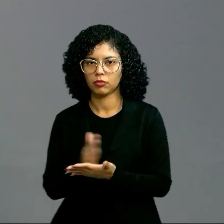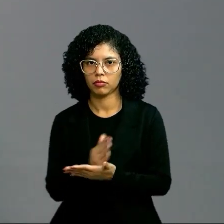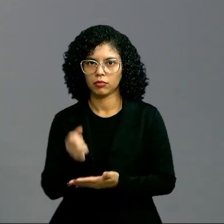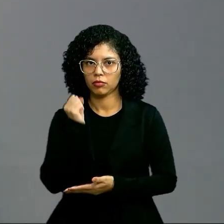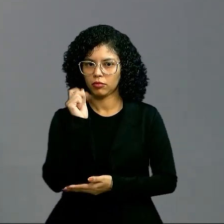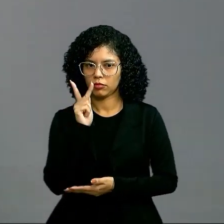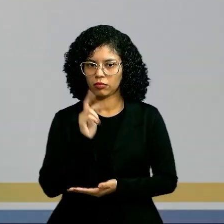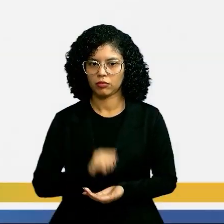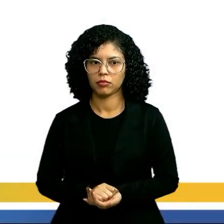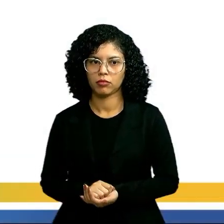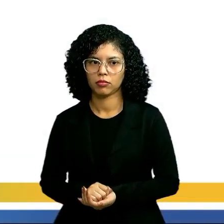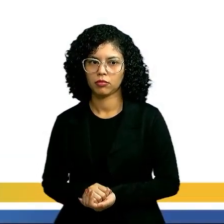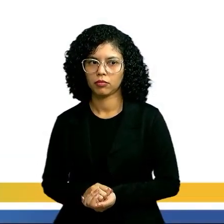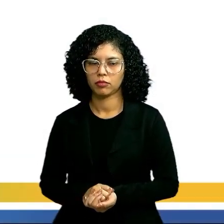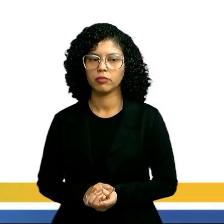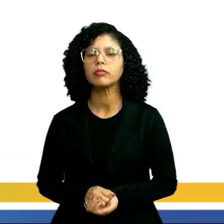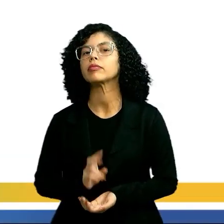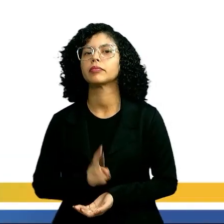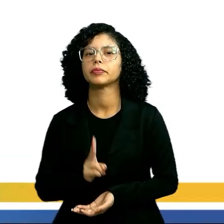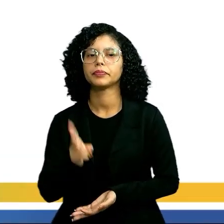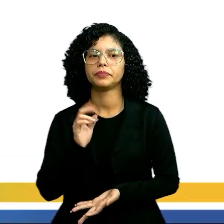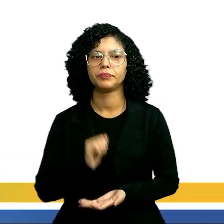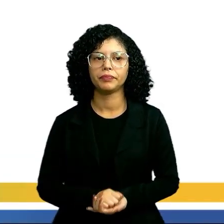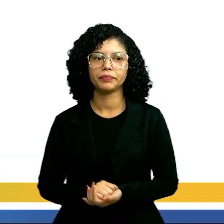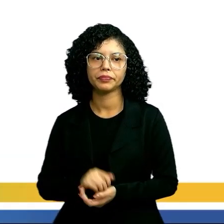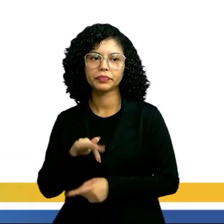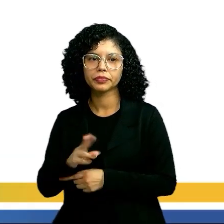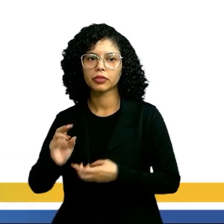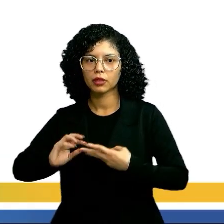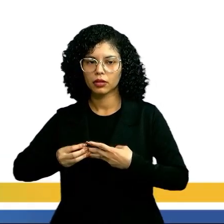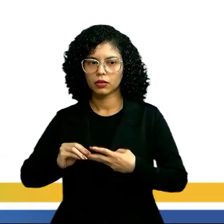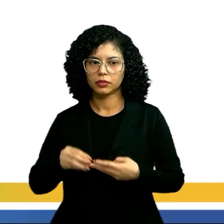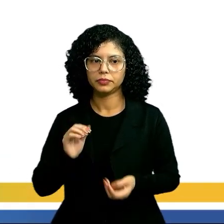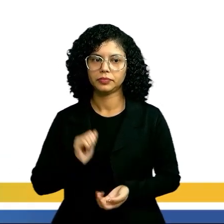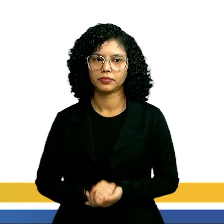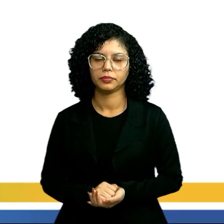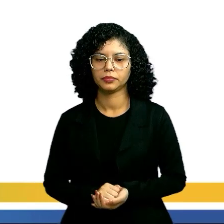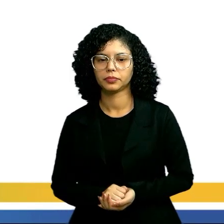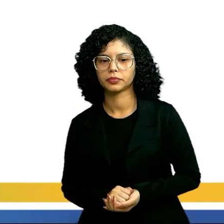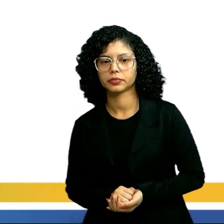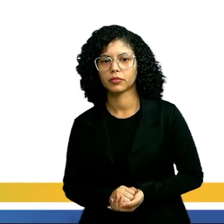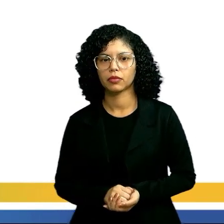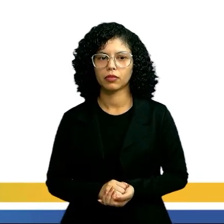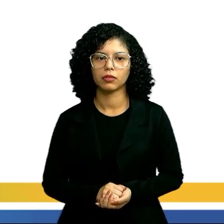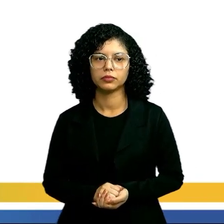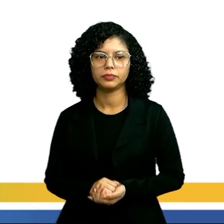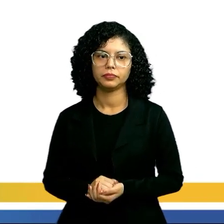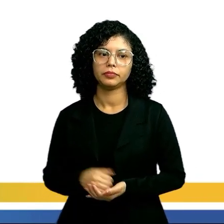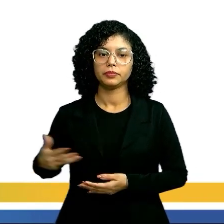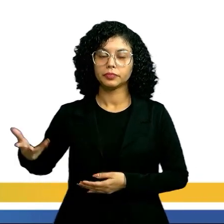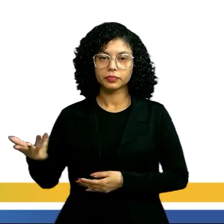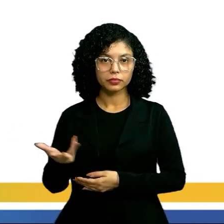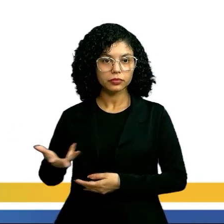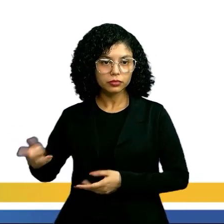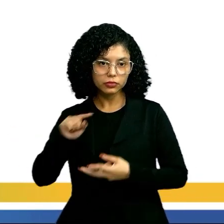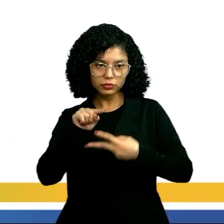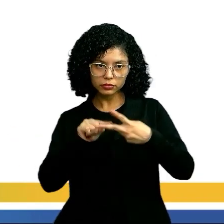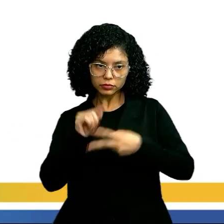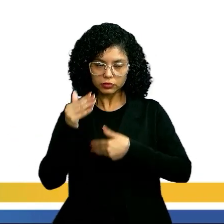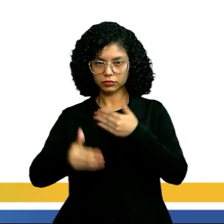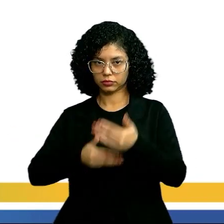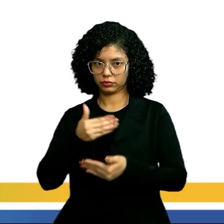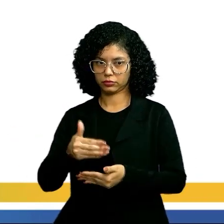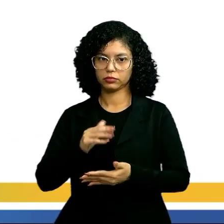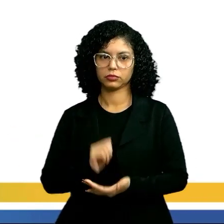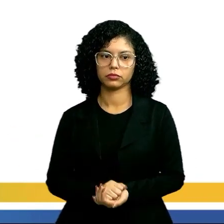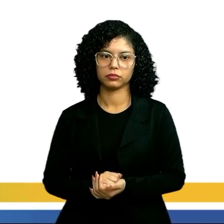vocês, ok? Vamos adiante. Metabolismo celular envolve basicamente dois